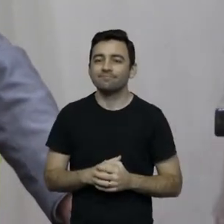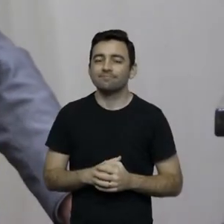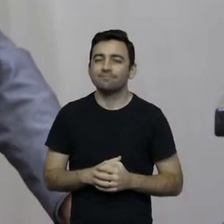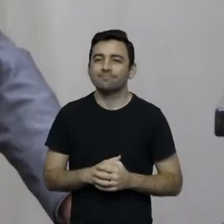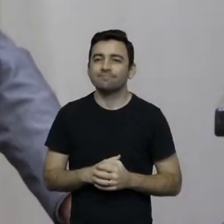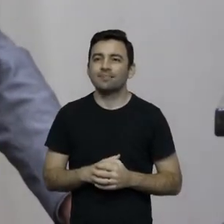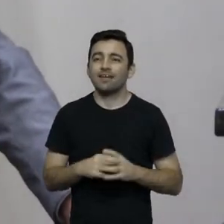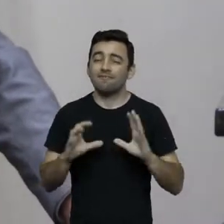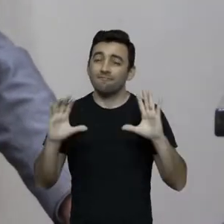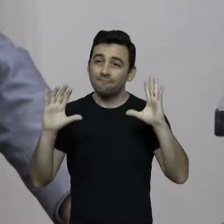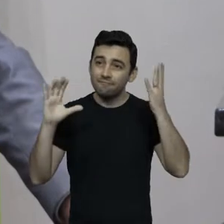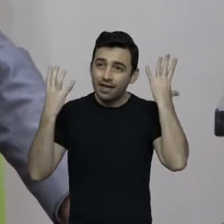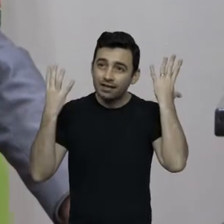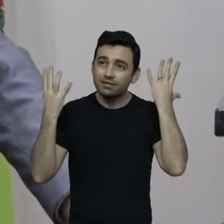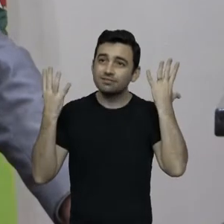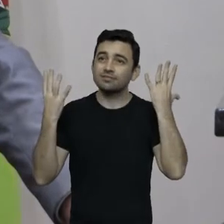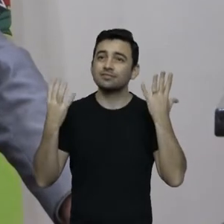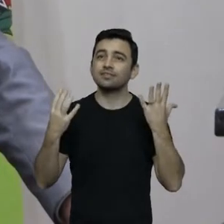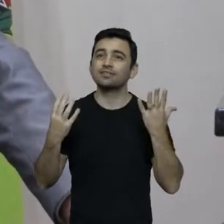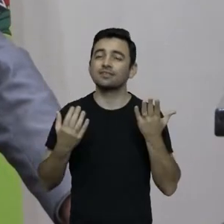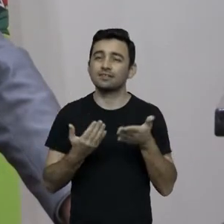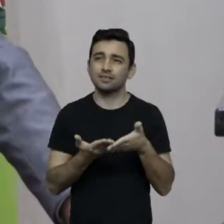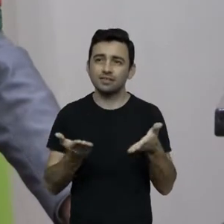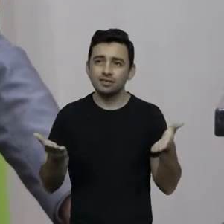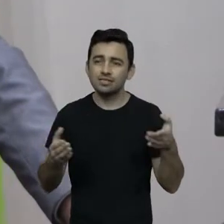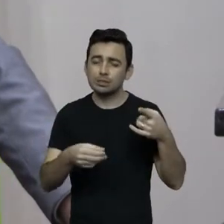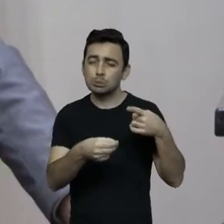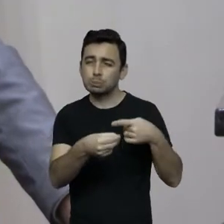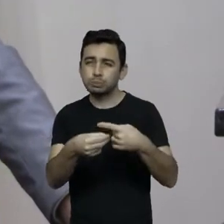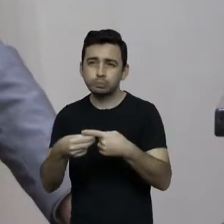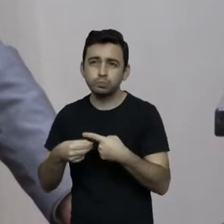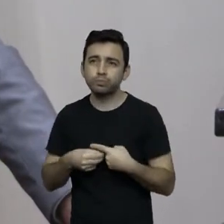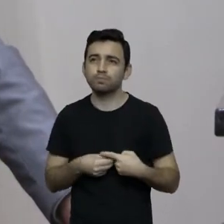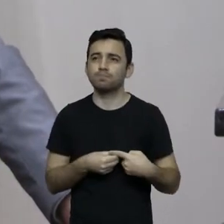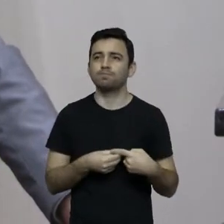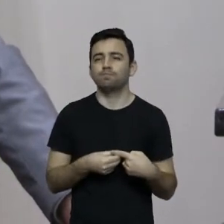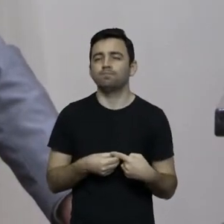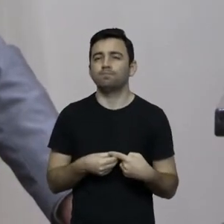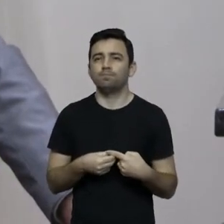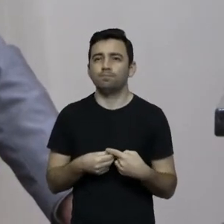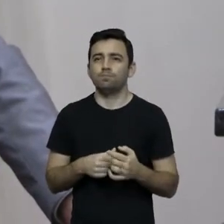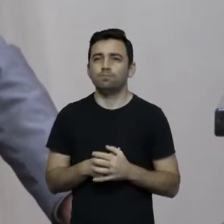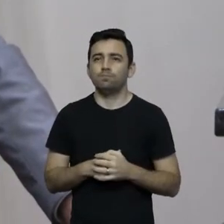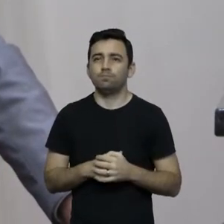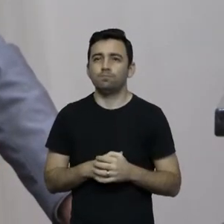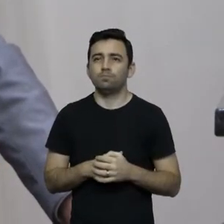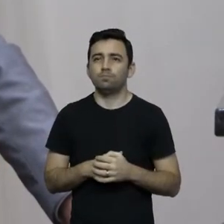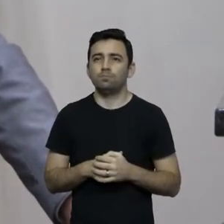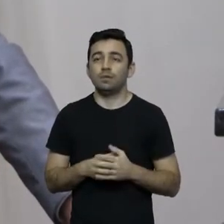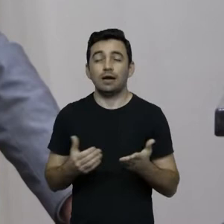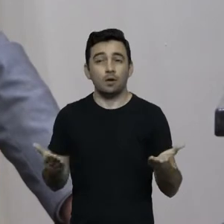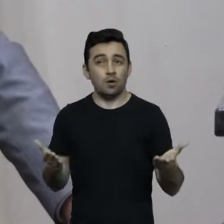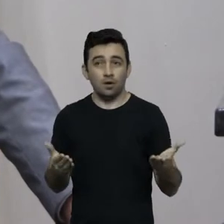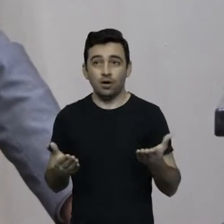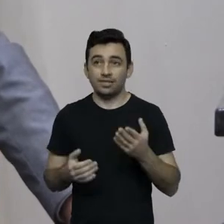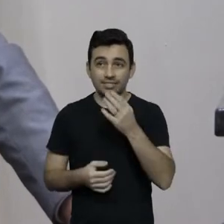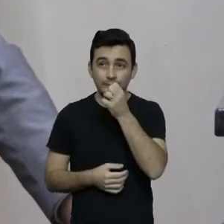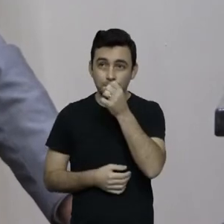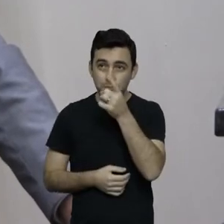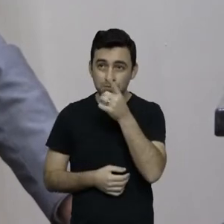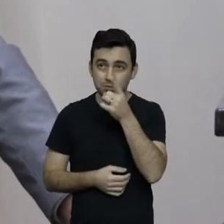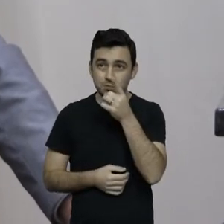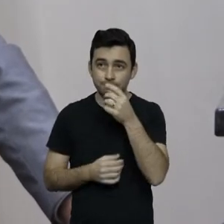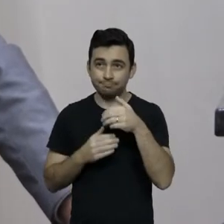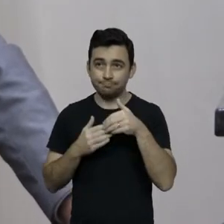e as festas em 12 municípios e neste fim de semana